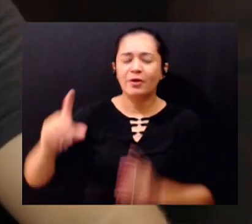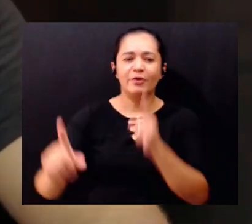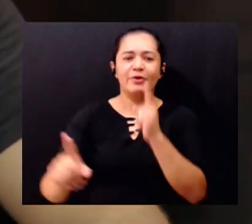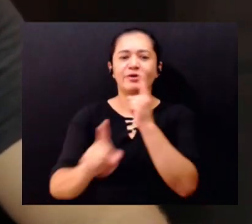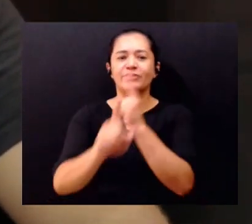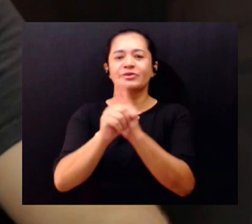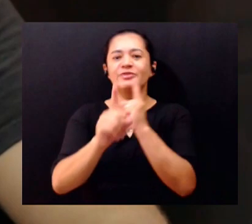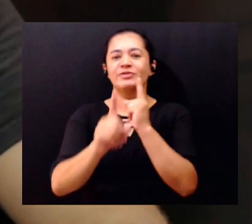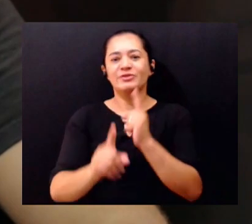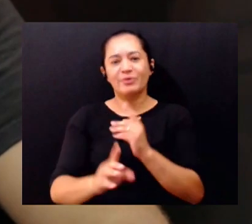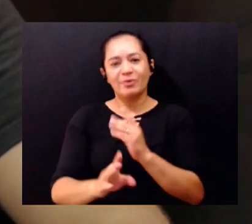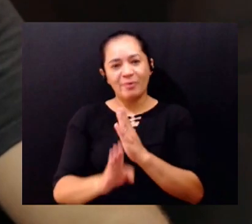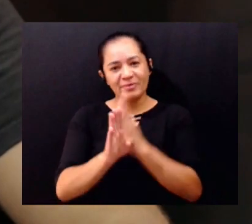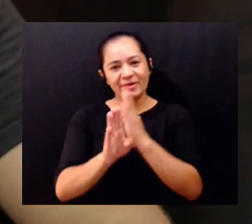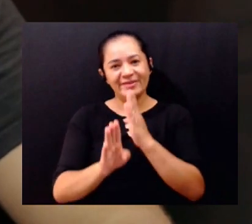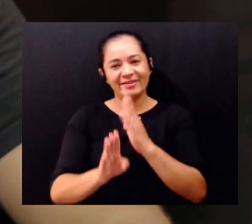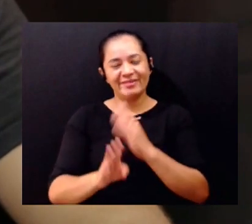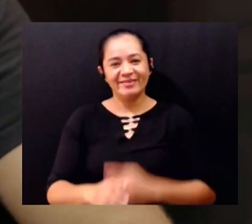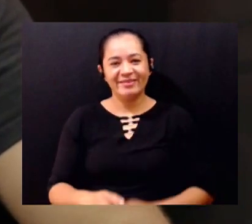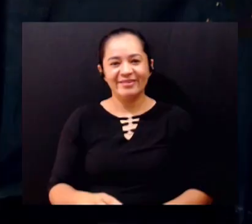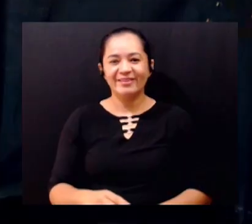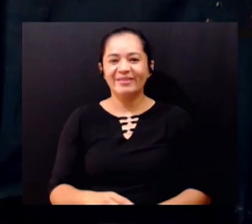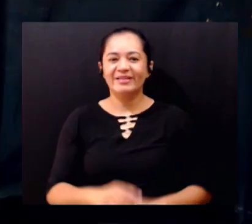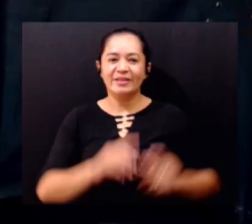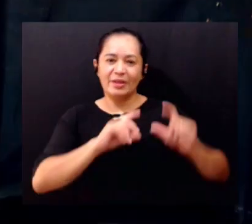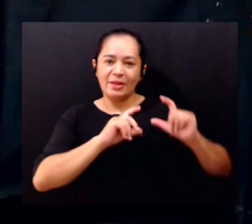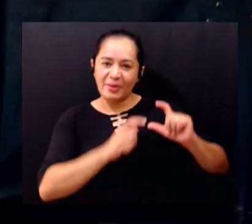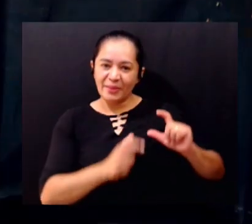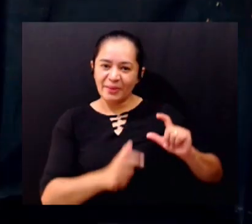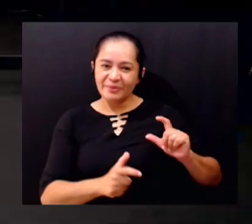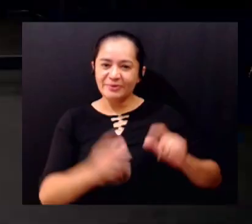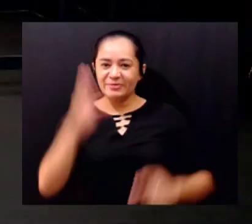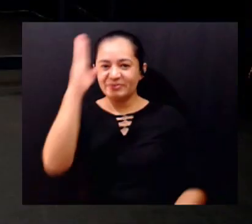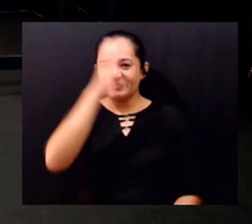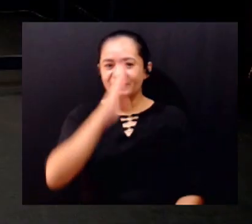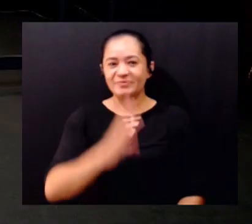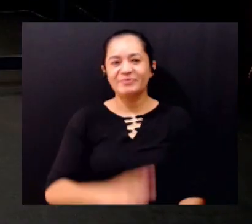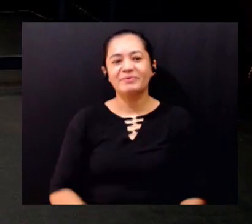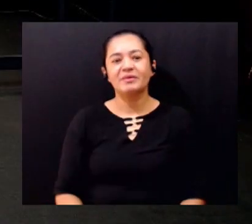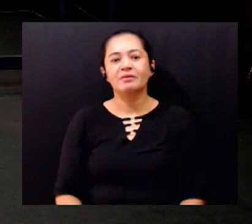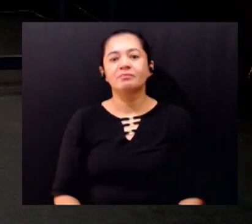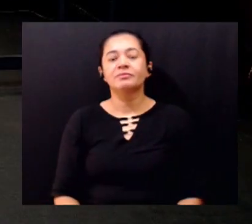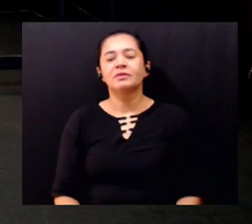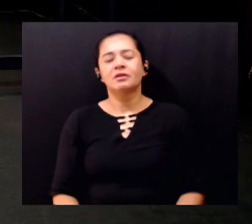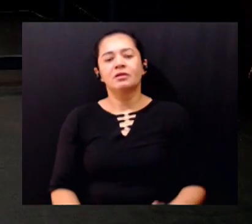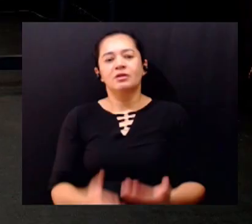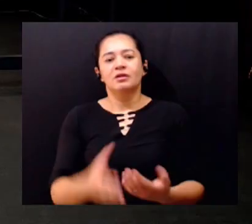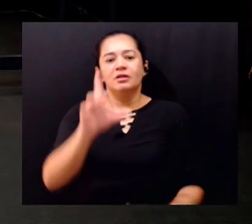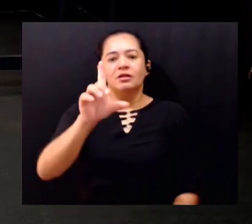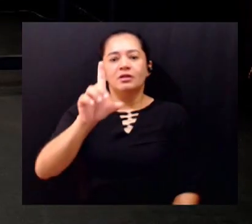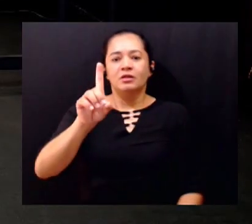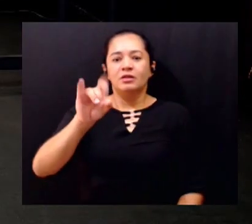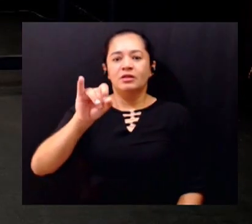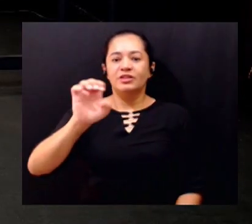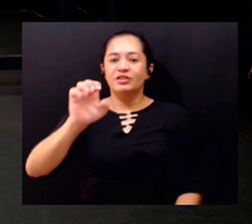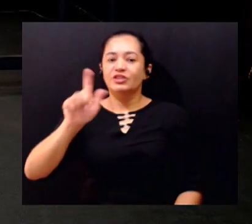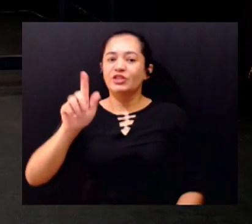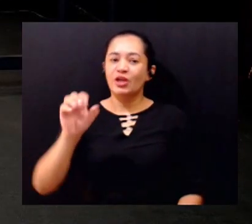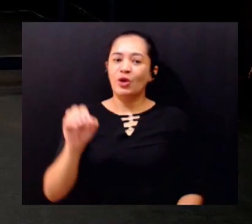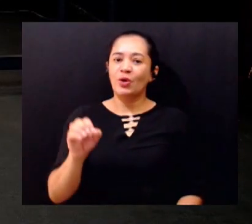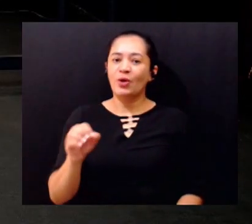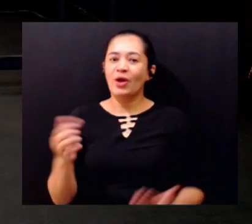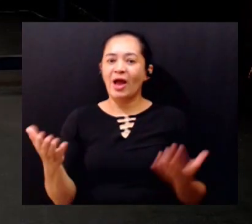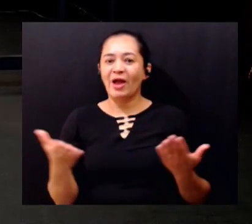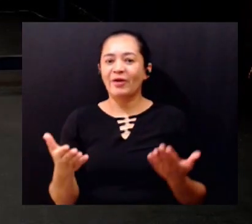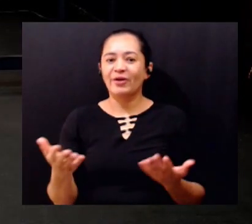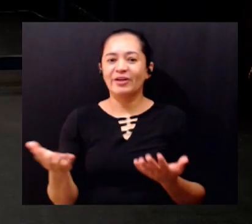não era, né, os quadrinhos mais conhecidos. Muito bem. Diego, desculpa cortar você, porque Não, agora nós temos que chamar mais um convidado. Claro. Tá tudo certo